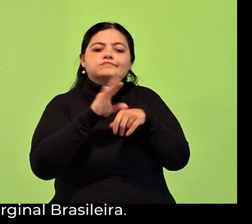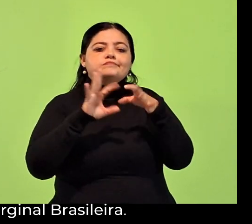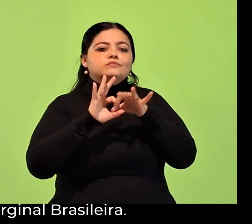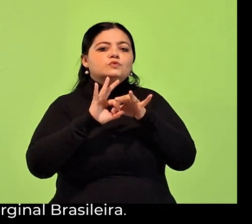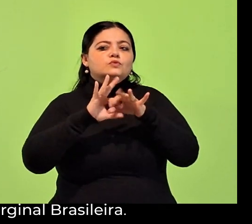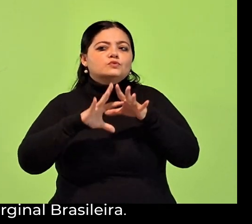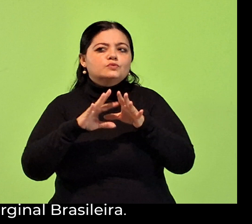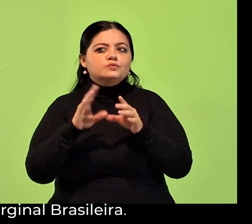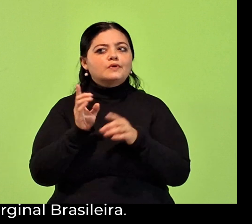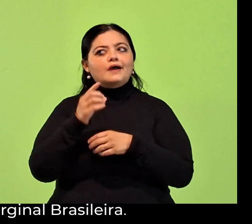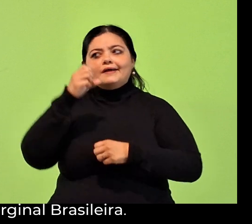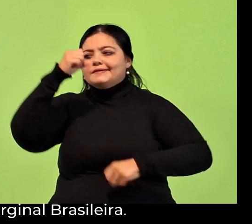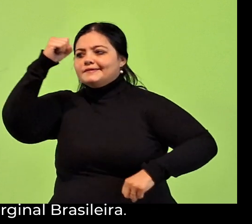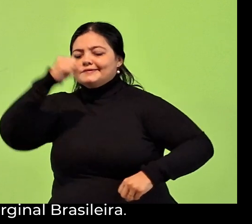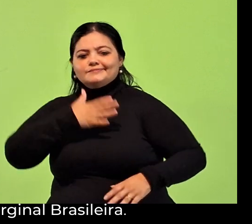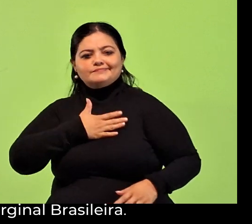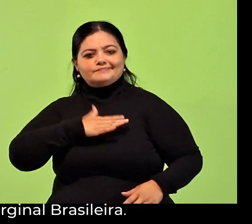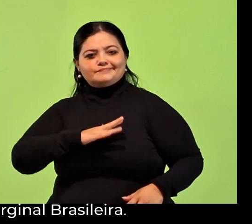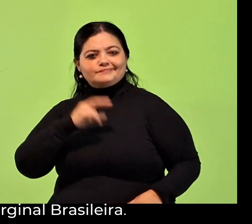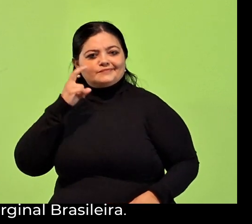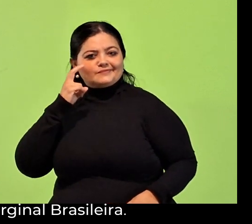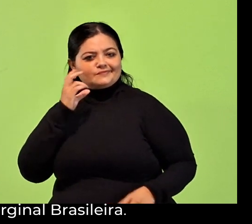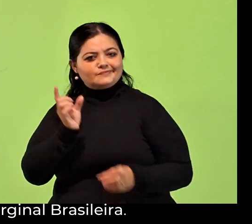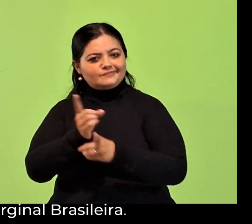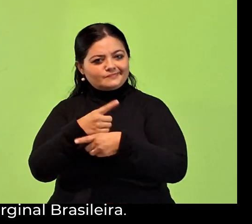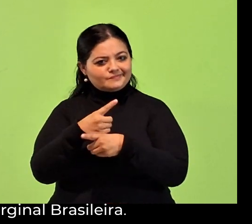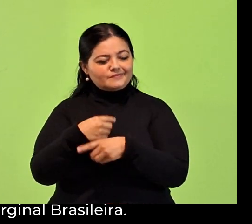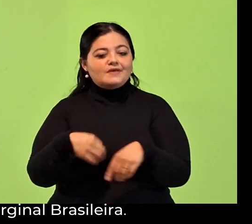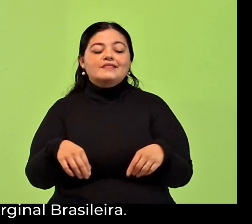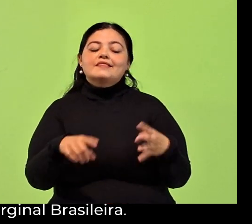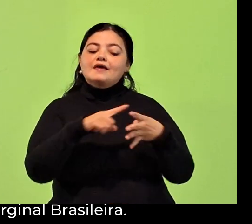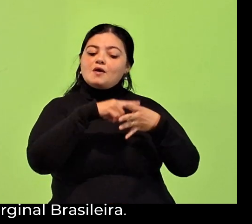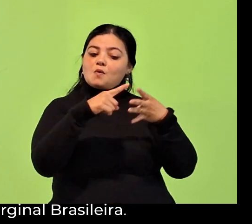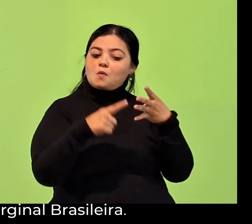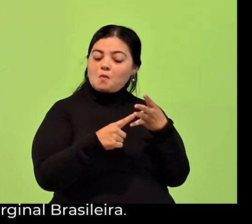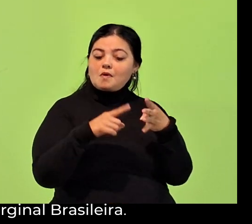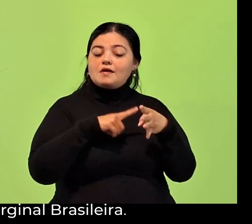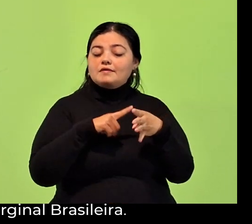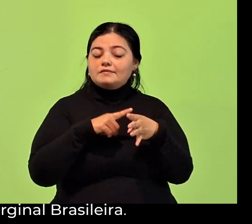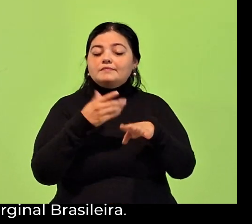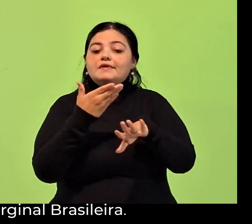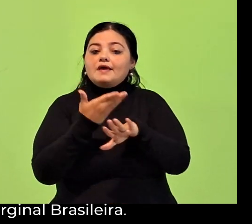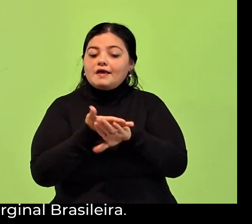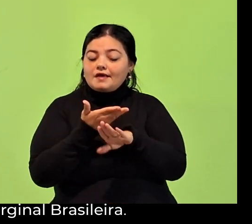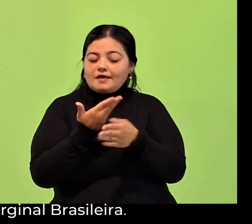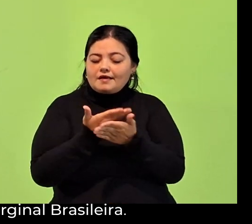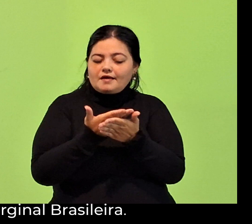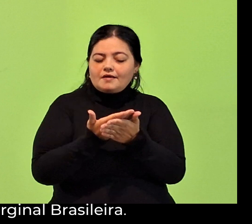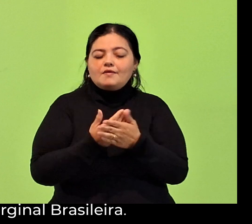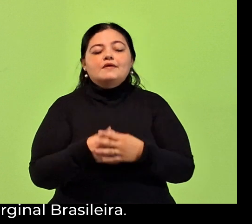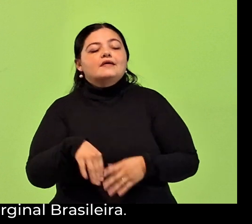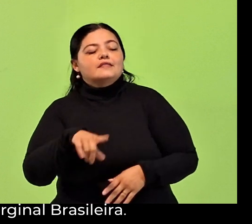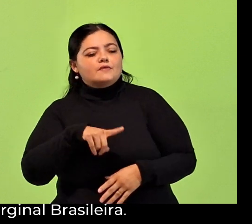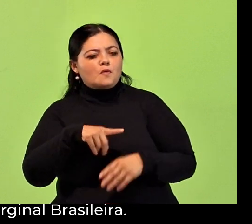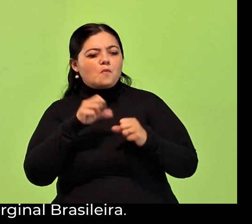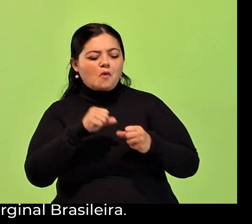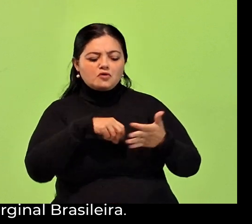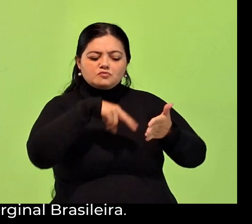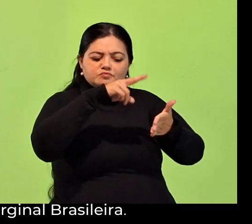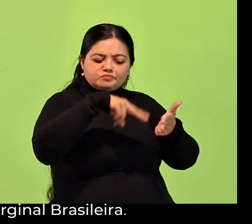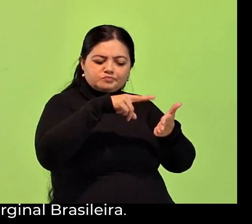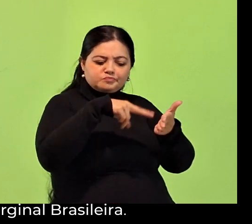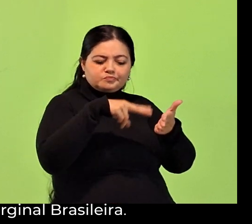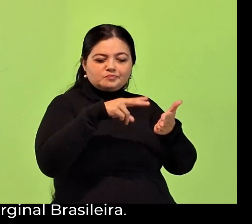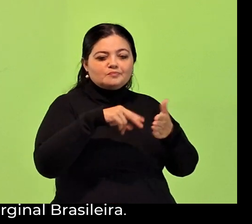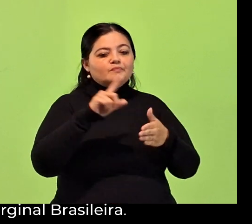O Anti-Herói na Cultura Marginal, composto por 4 apostilas e videoaulas. Ao fim de cada apostila, você pode consultar as referências